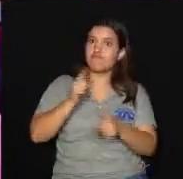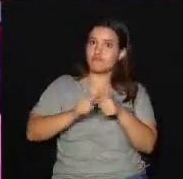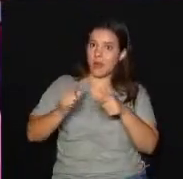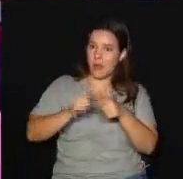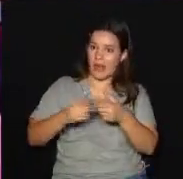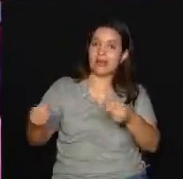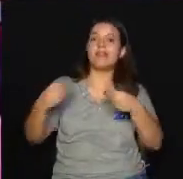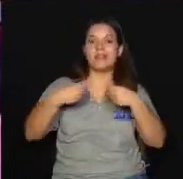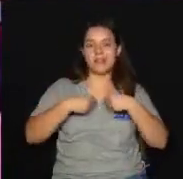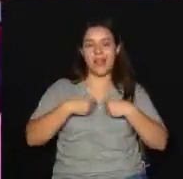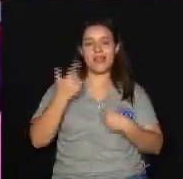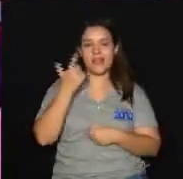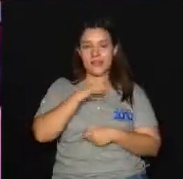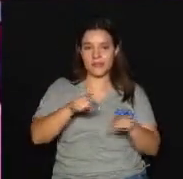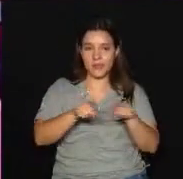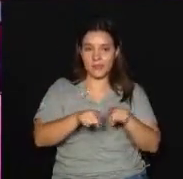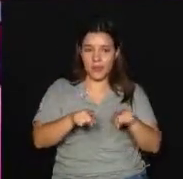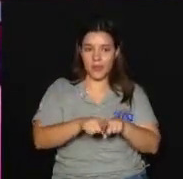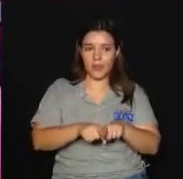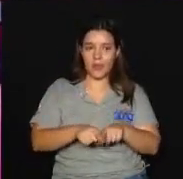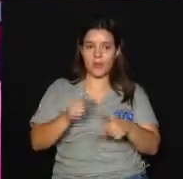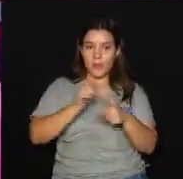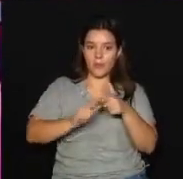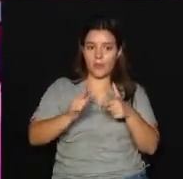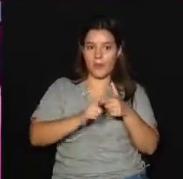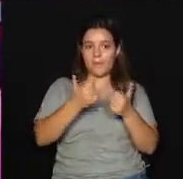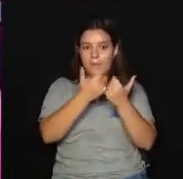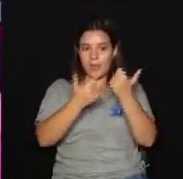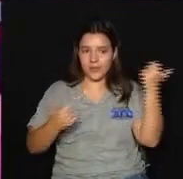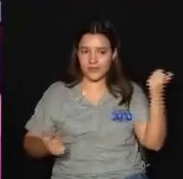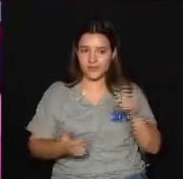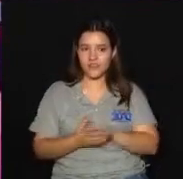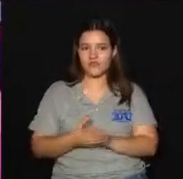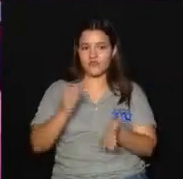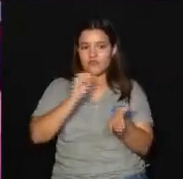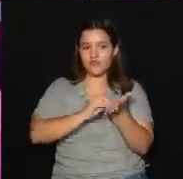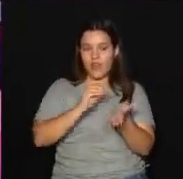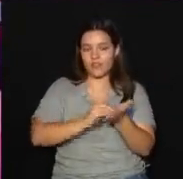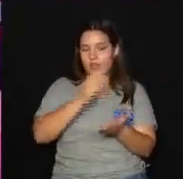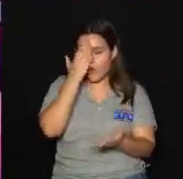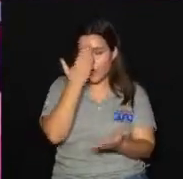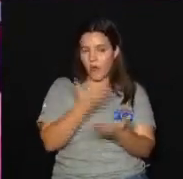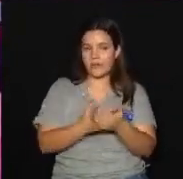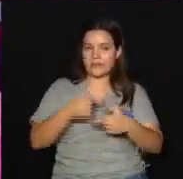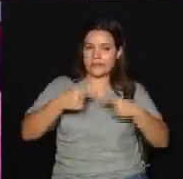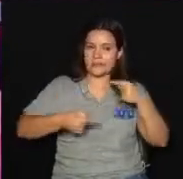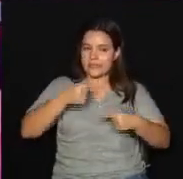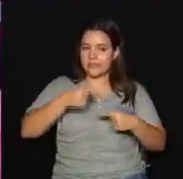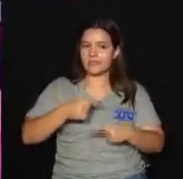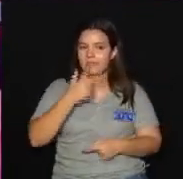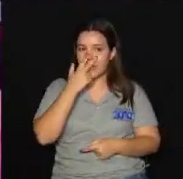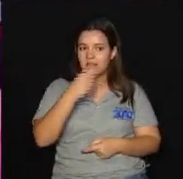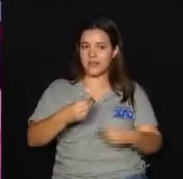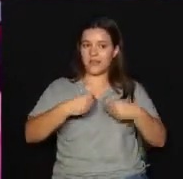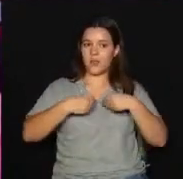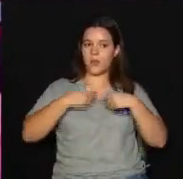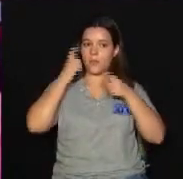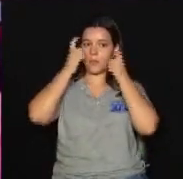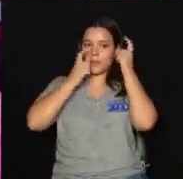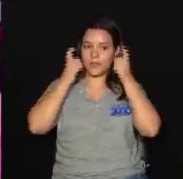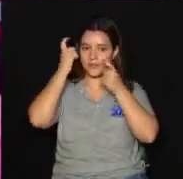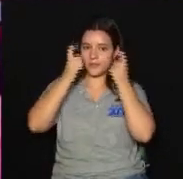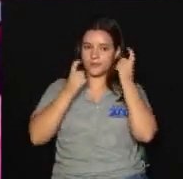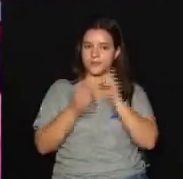problemas se agravam, mas o descrédito na política começa a preocupar. Então, eu acho que,